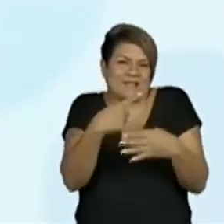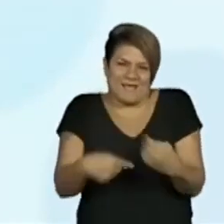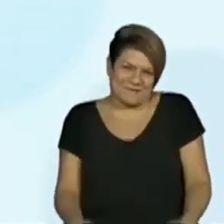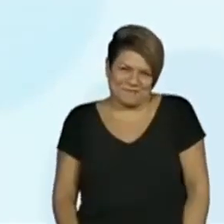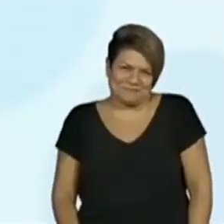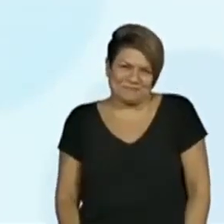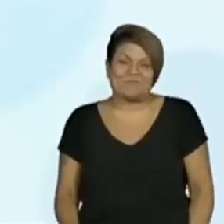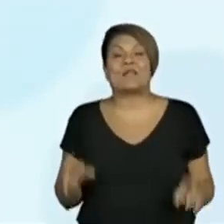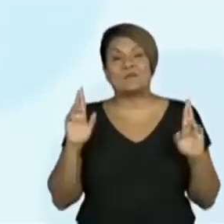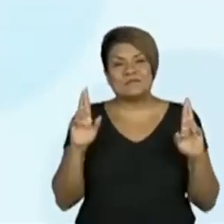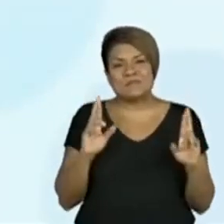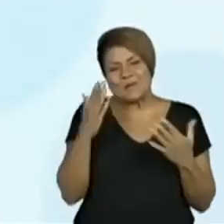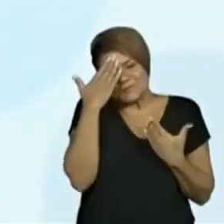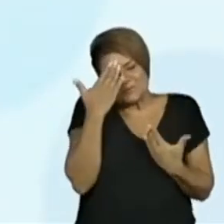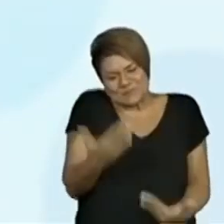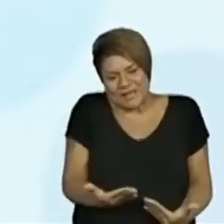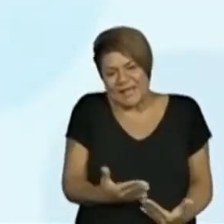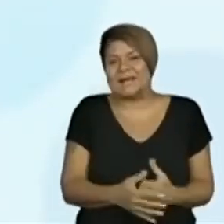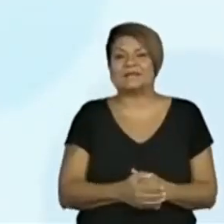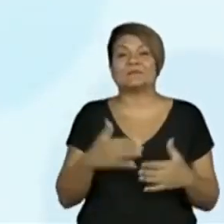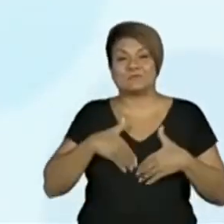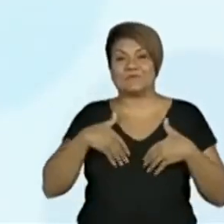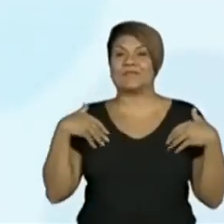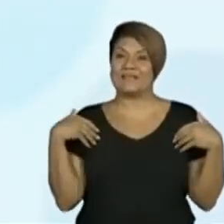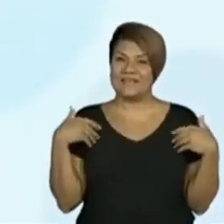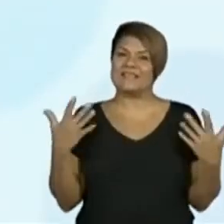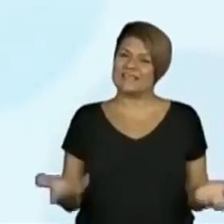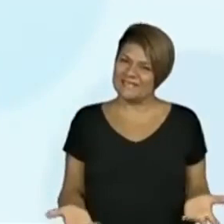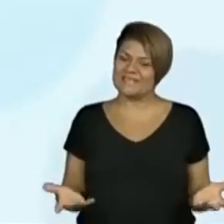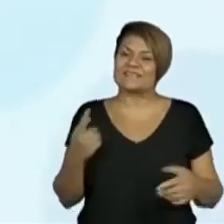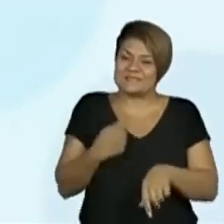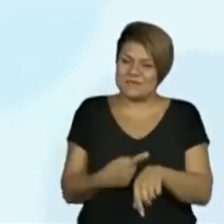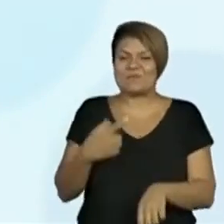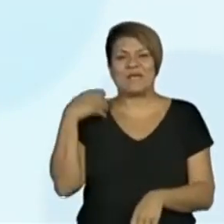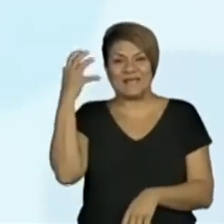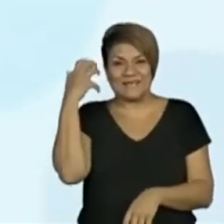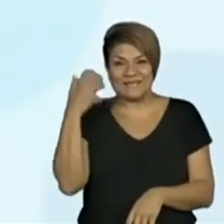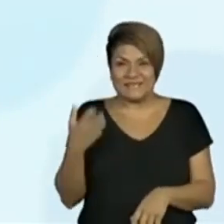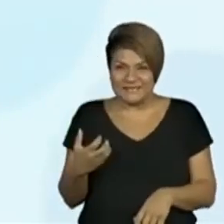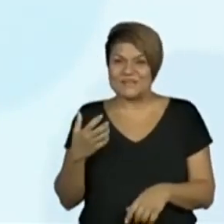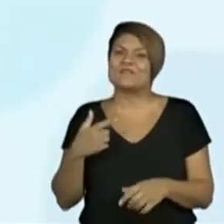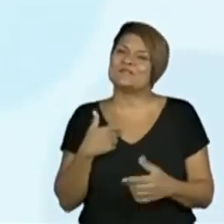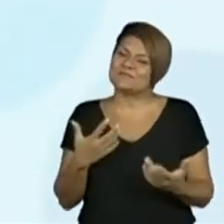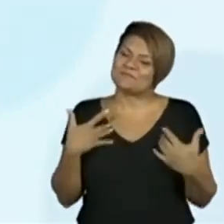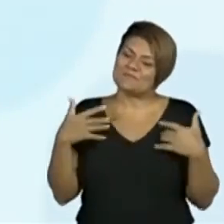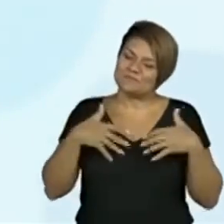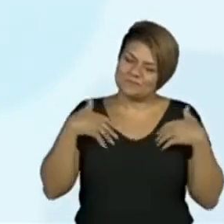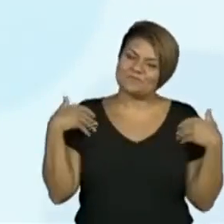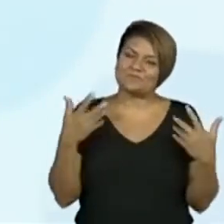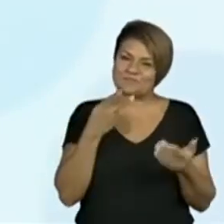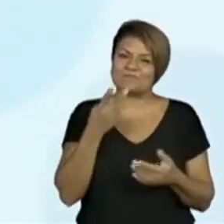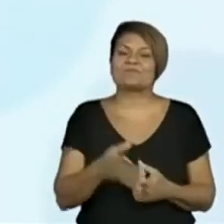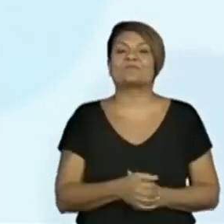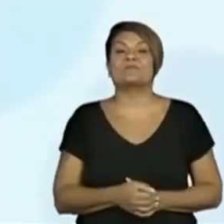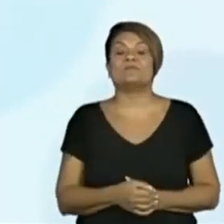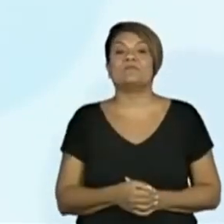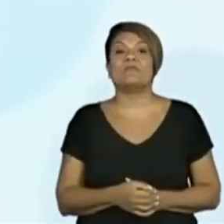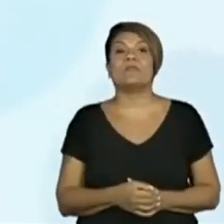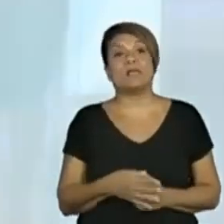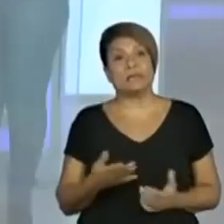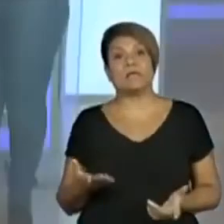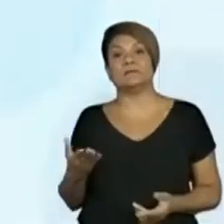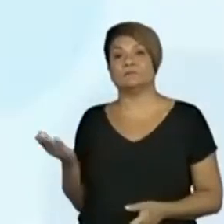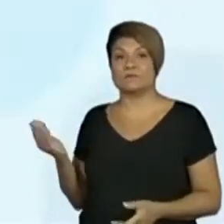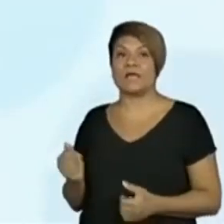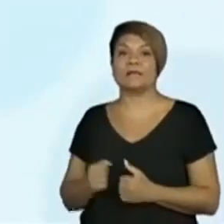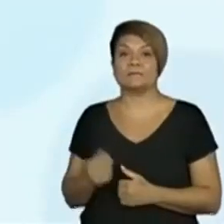eu agradeço obrigado pela aula feliz com esse momento está dirigindo essa aula com você obrigado e aí olá